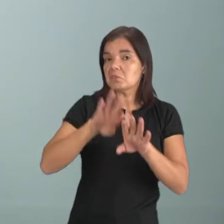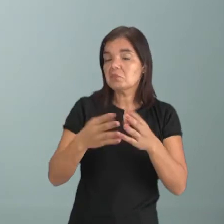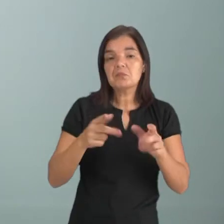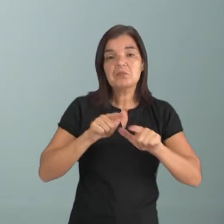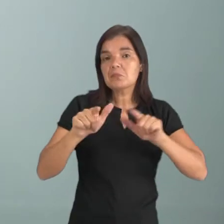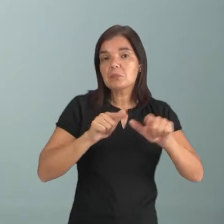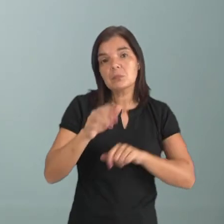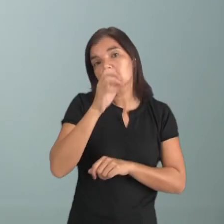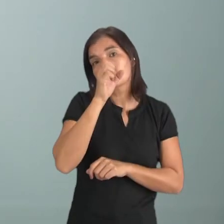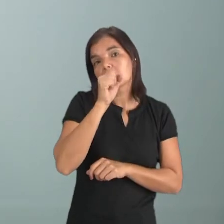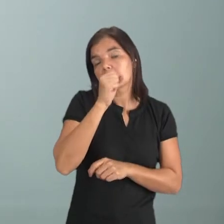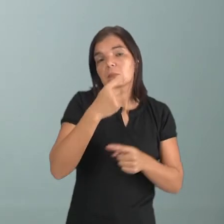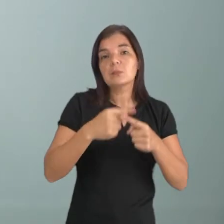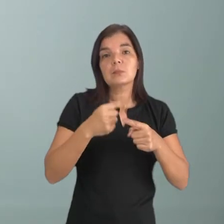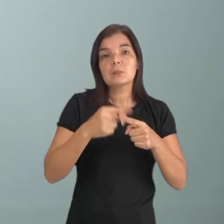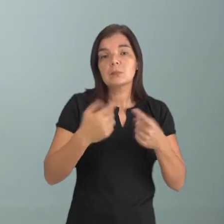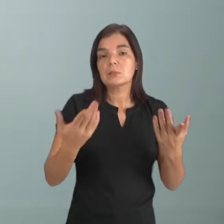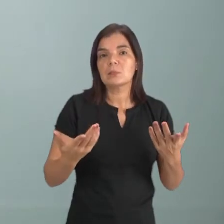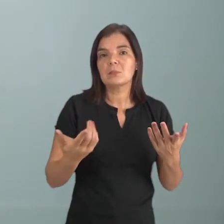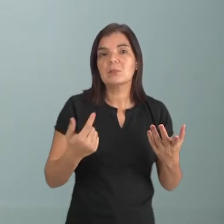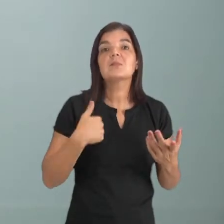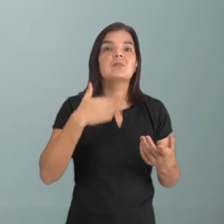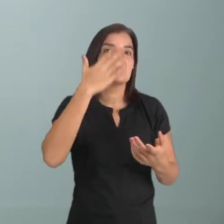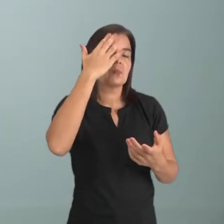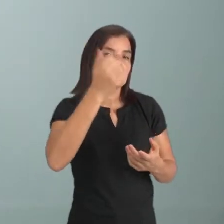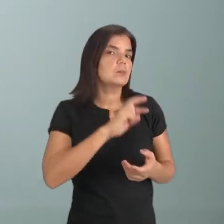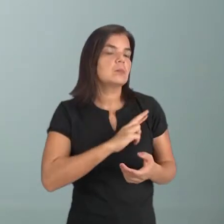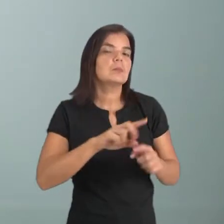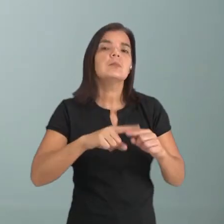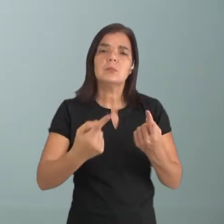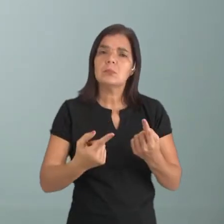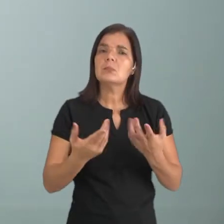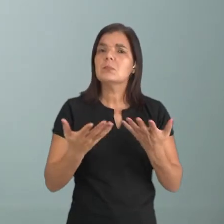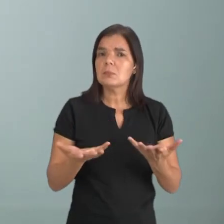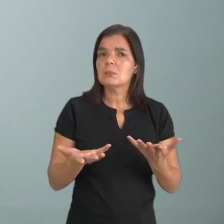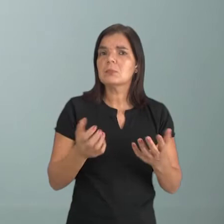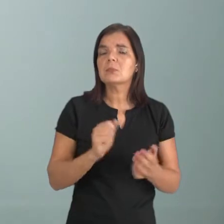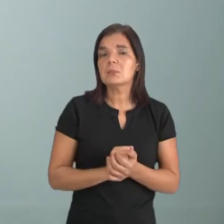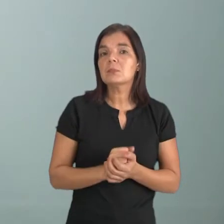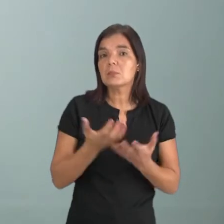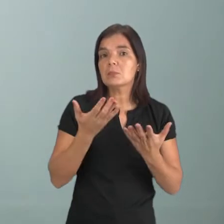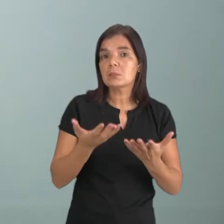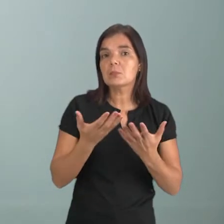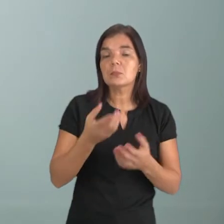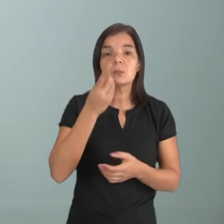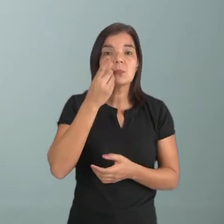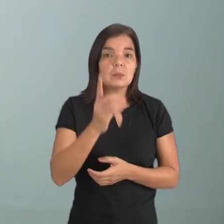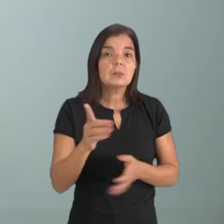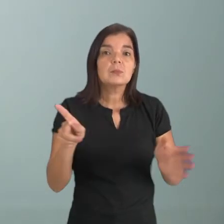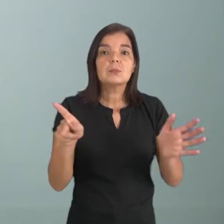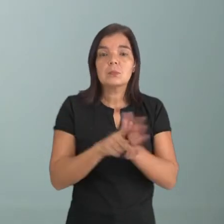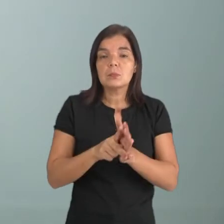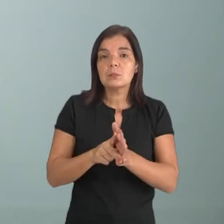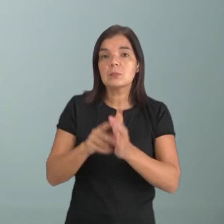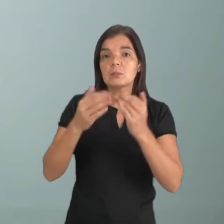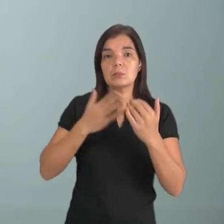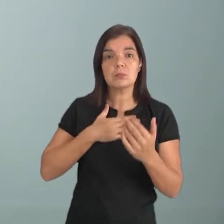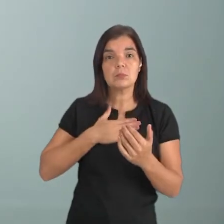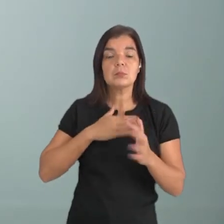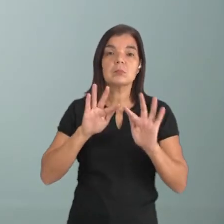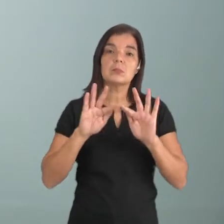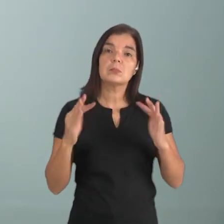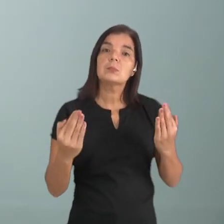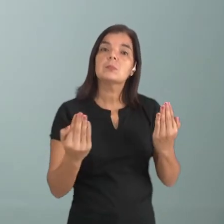sábado, não porque eu seja religioso, mas porque eu quero tirar aquele dia para guardar para mim, para